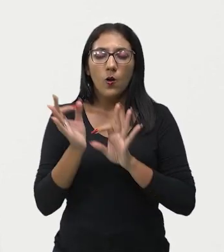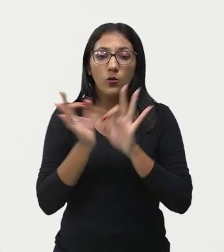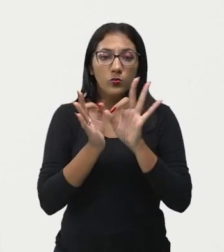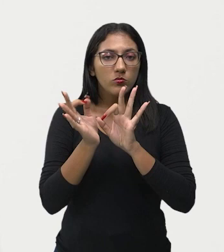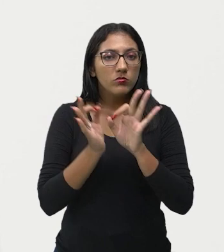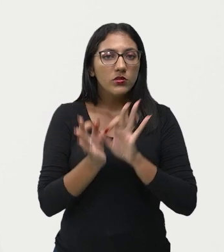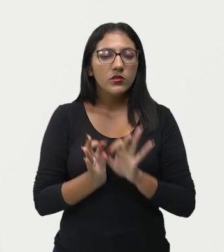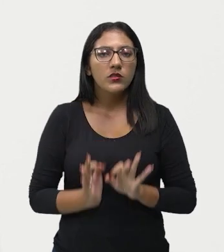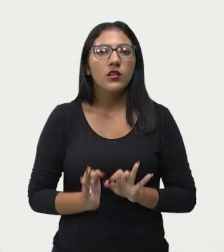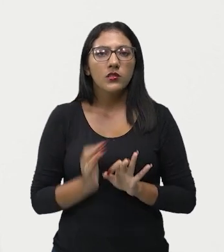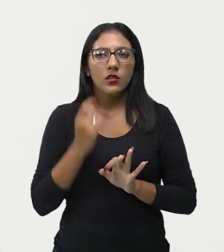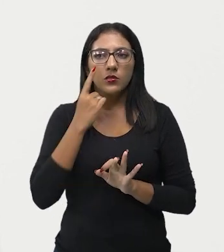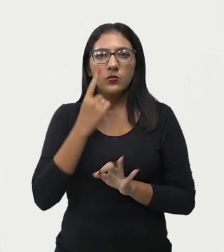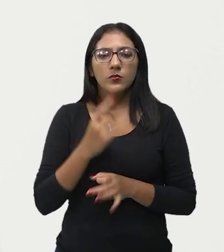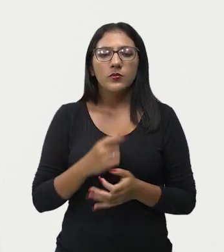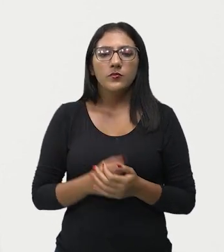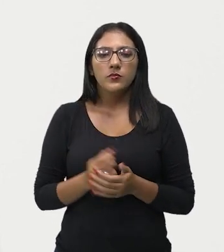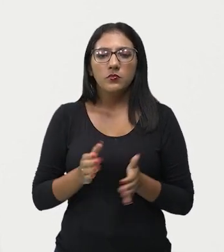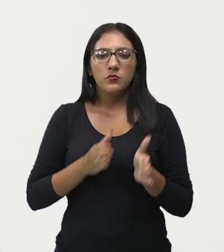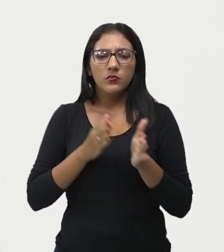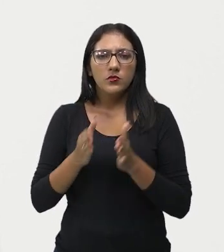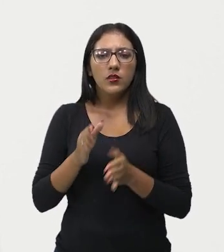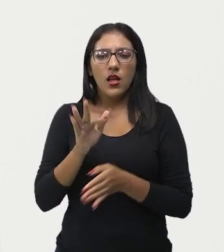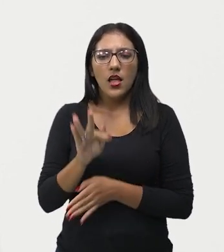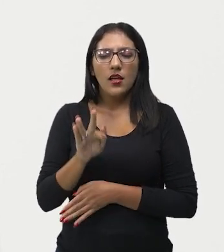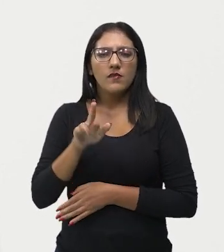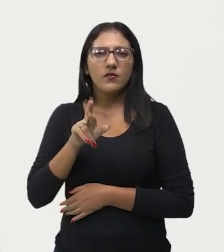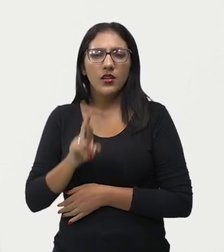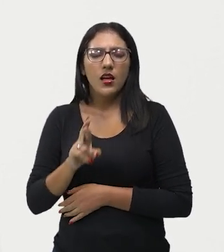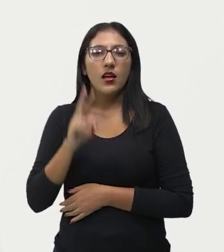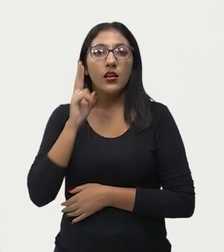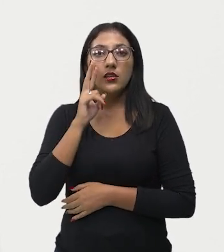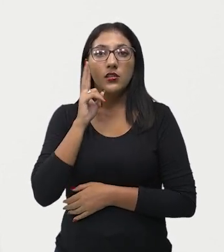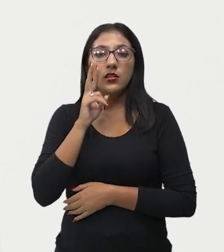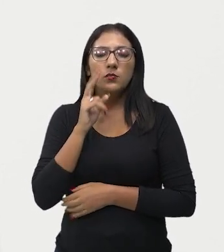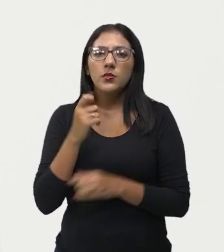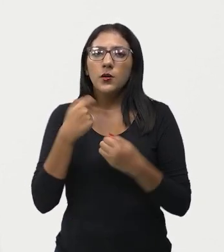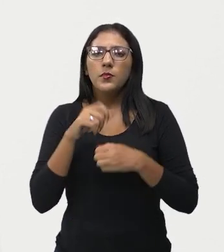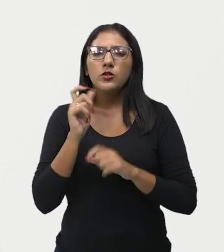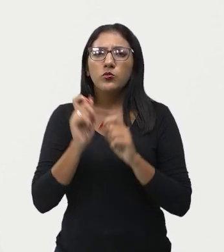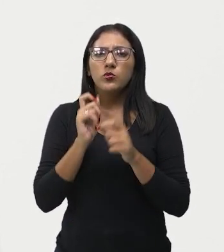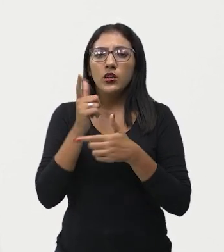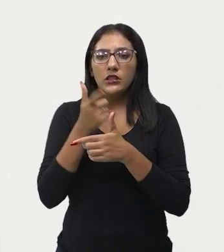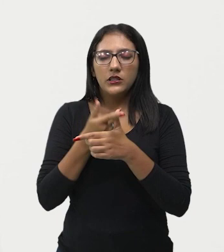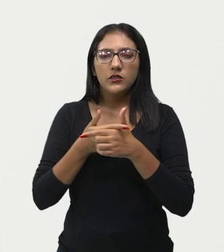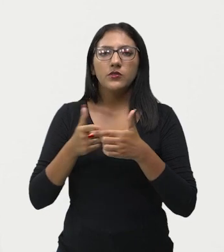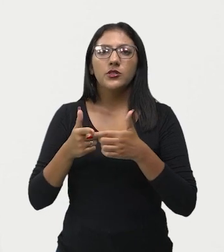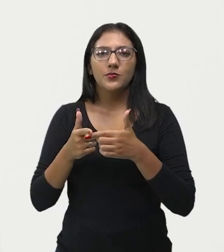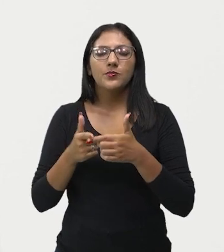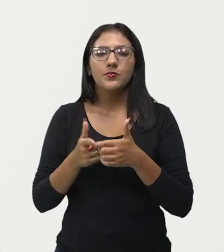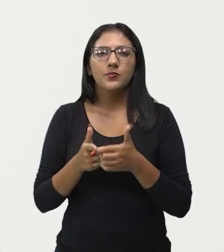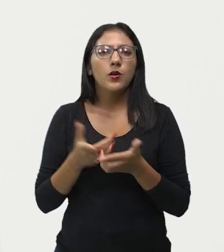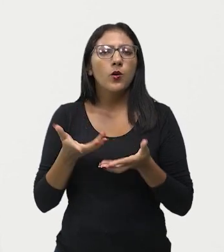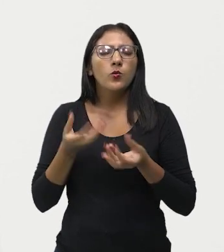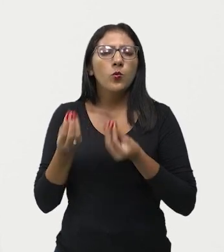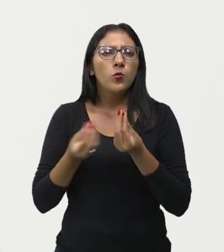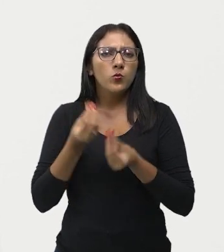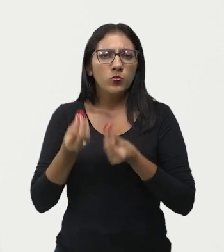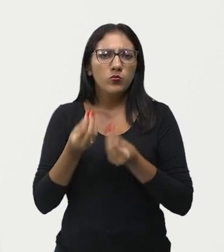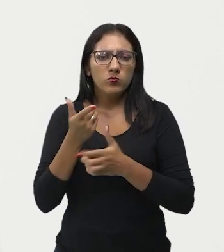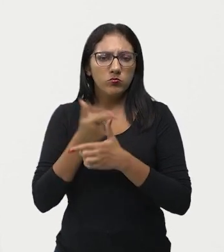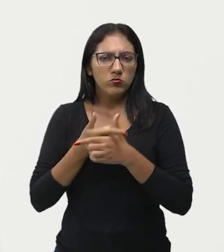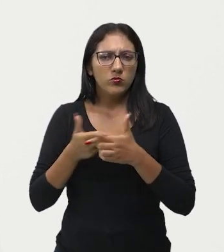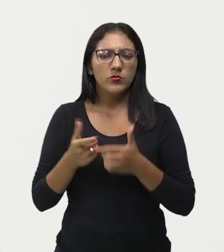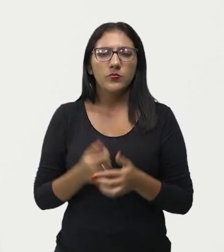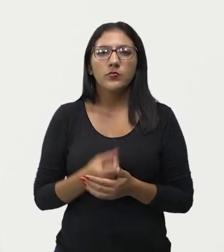frequência relativa, lembra que eu falei para você? É uma divisão, tá? E a gente vai fazer a divisão da